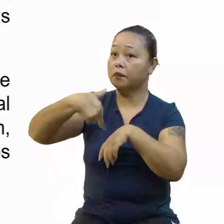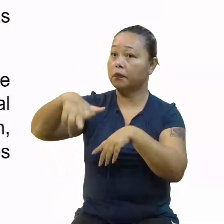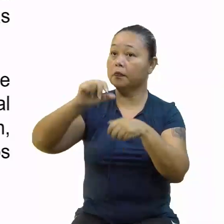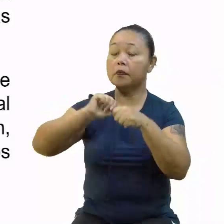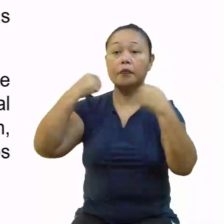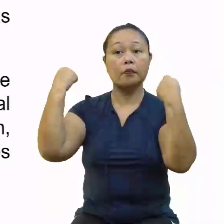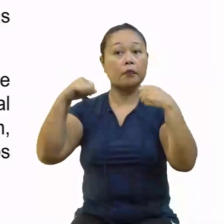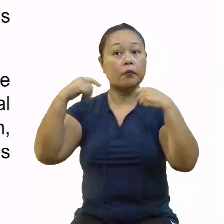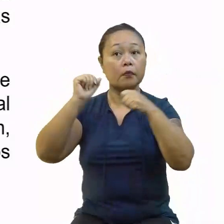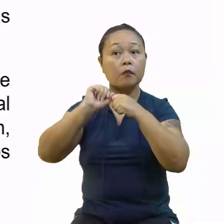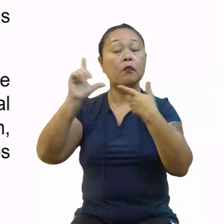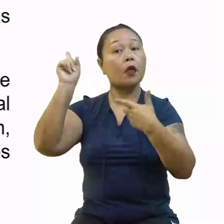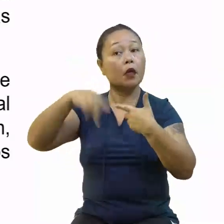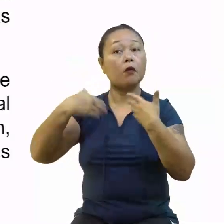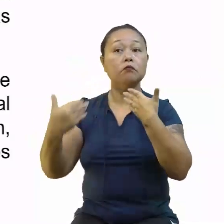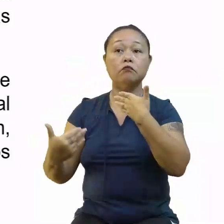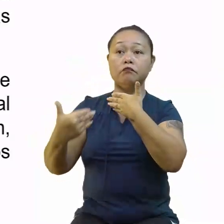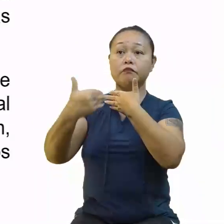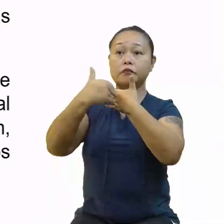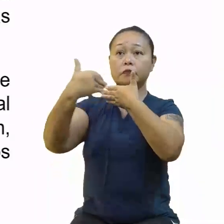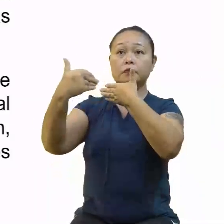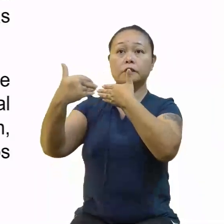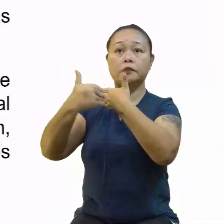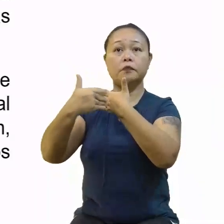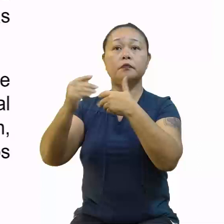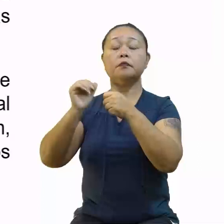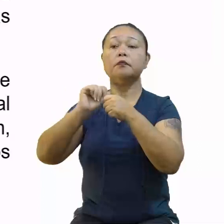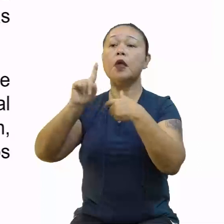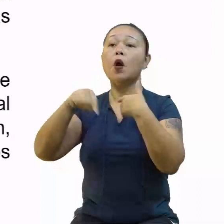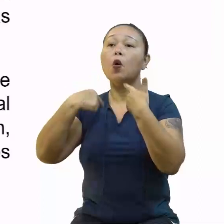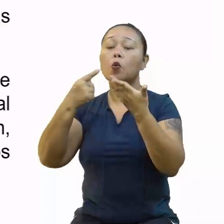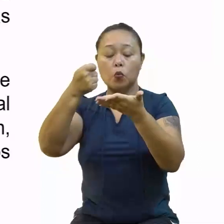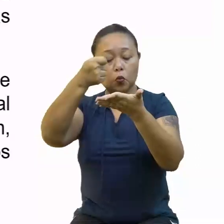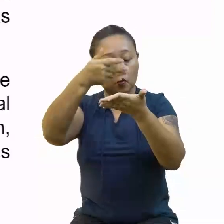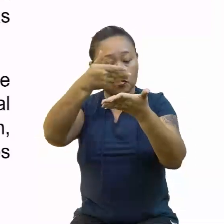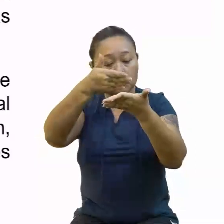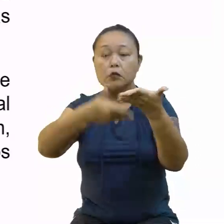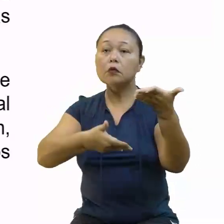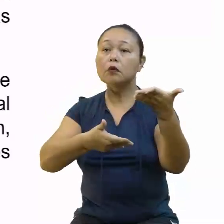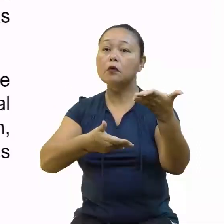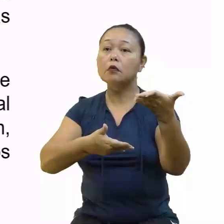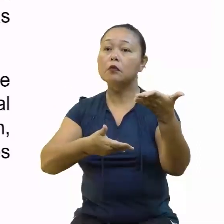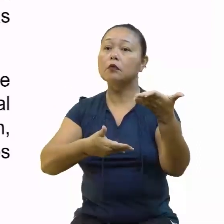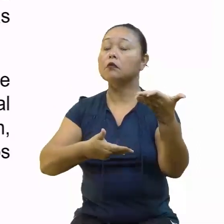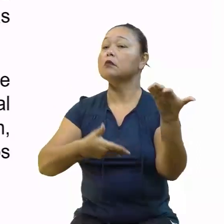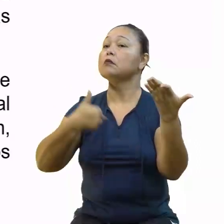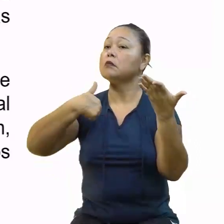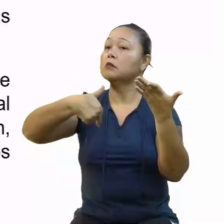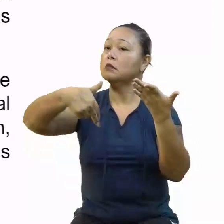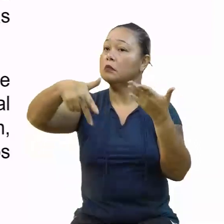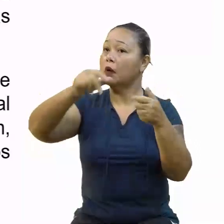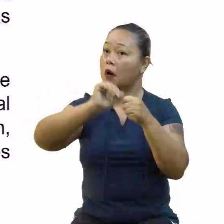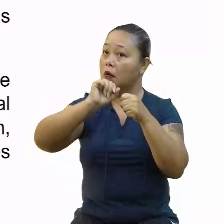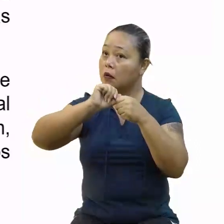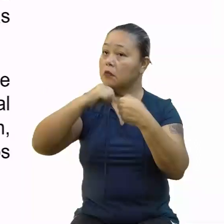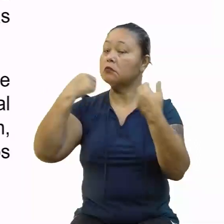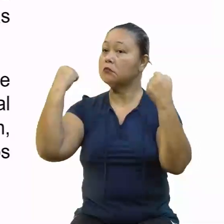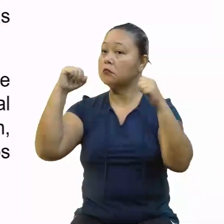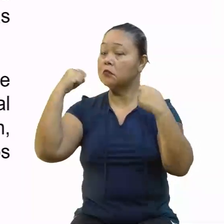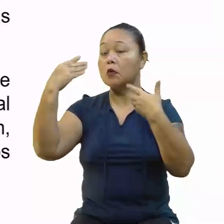de proteção. Então, se você trouxer no seu texto a atividade física como fator de